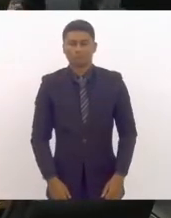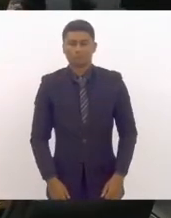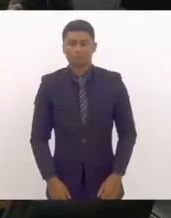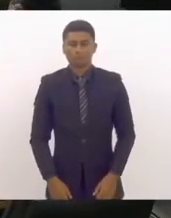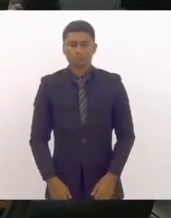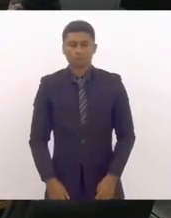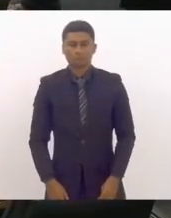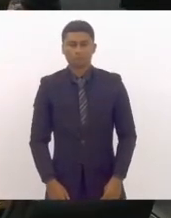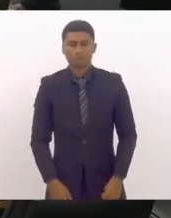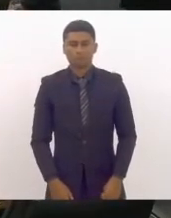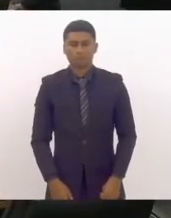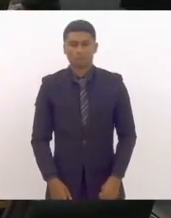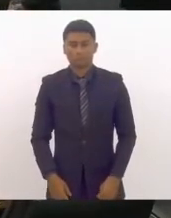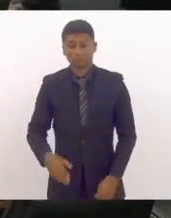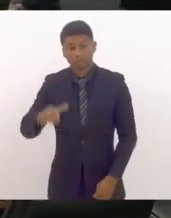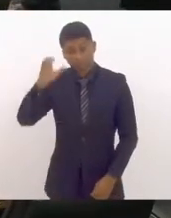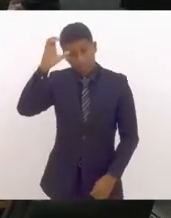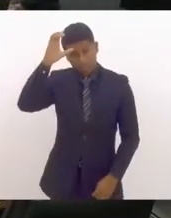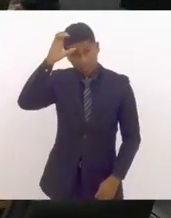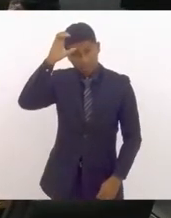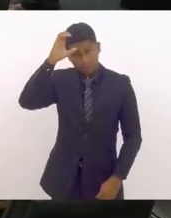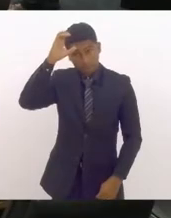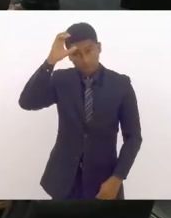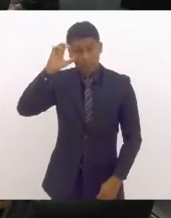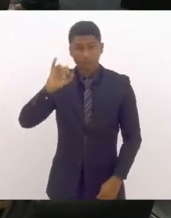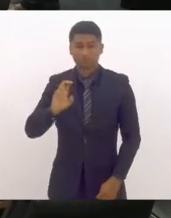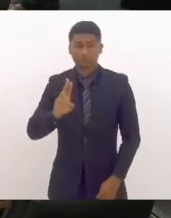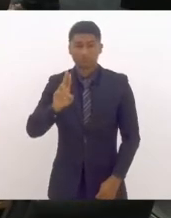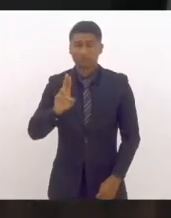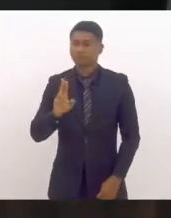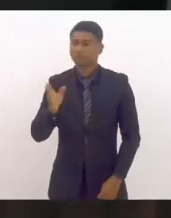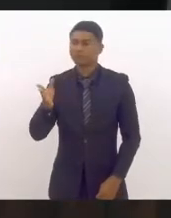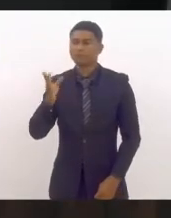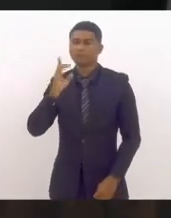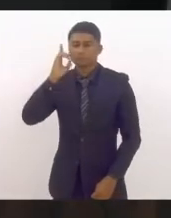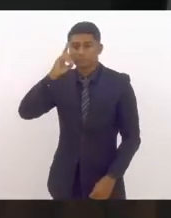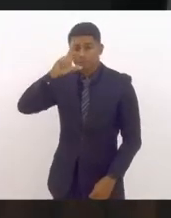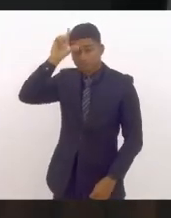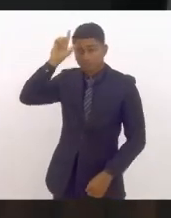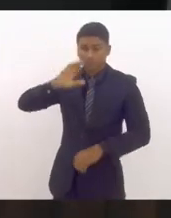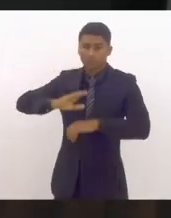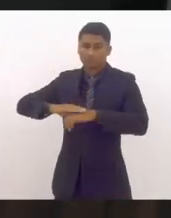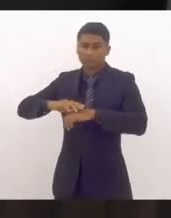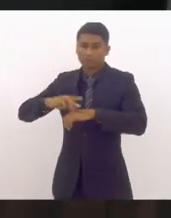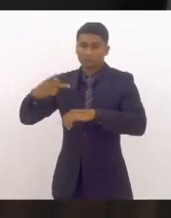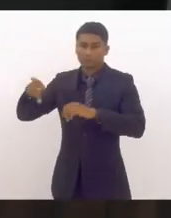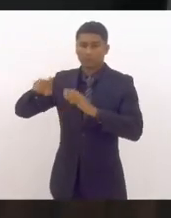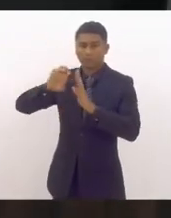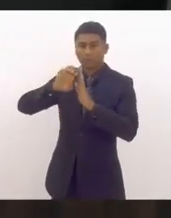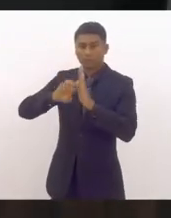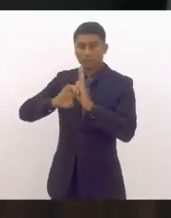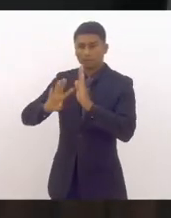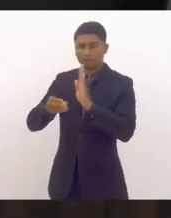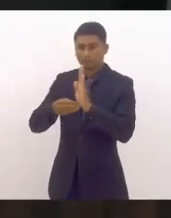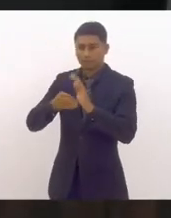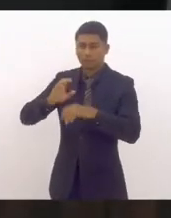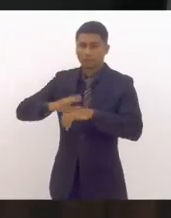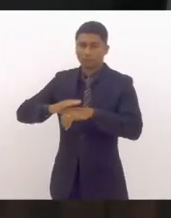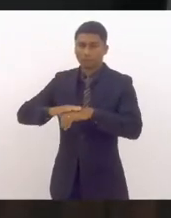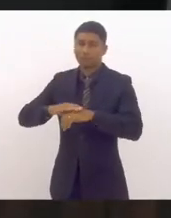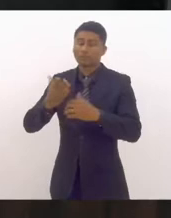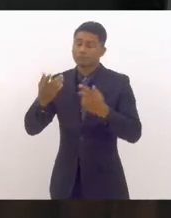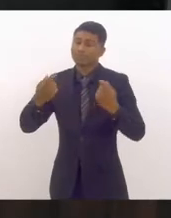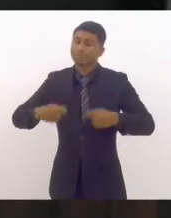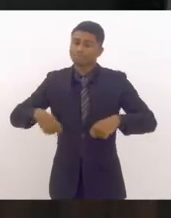Não vou. Tia Ju, o deputado Luiz Paulo é autor de emendas e eu preciso de um membro da